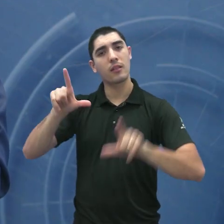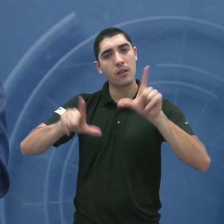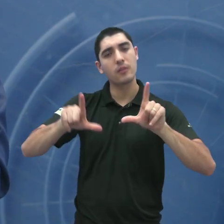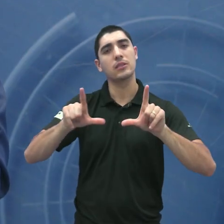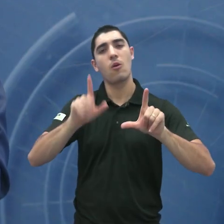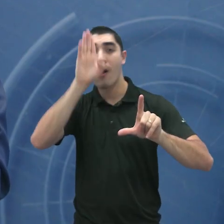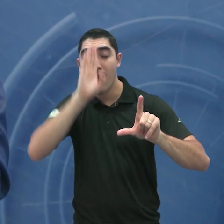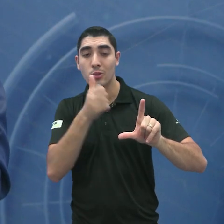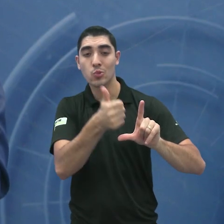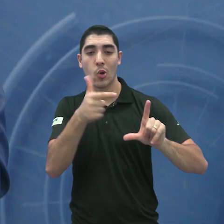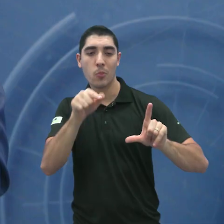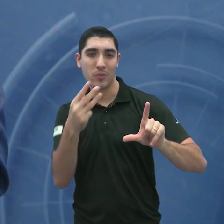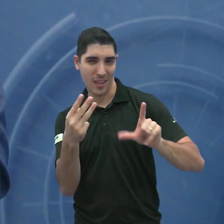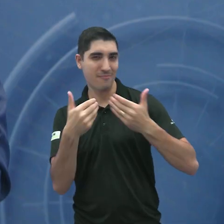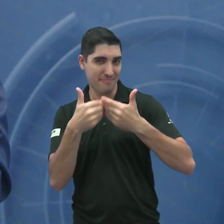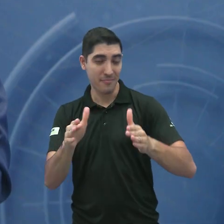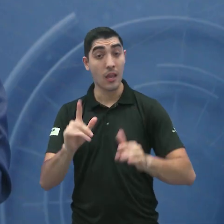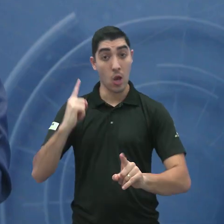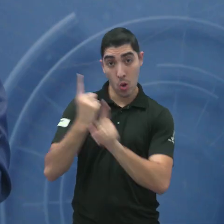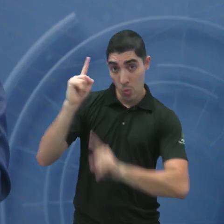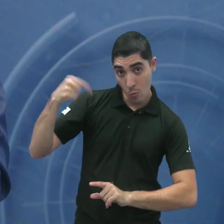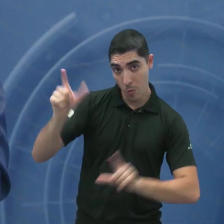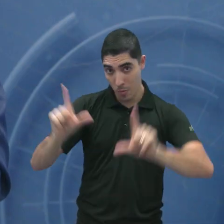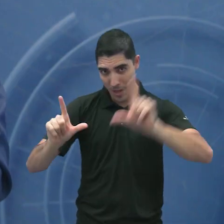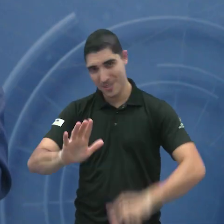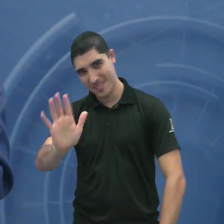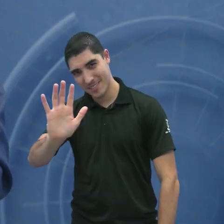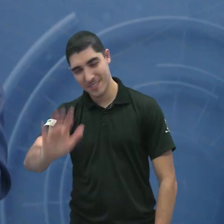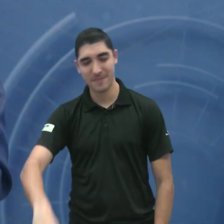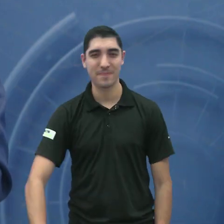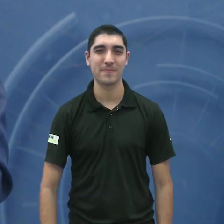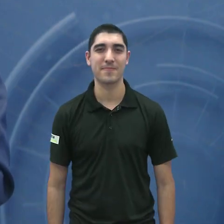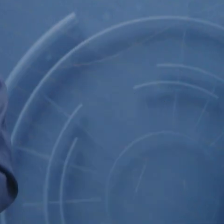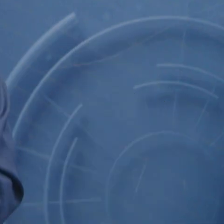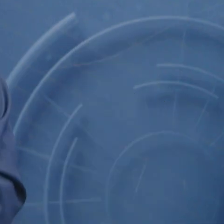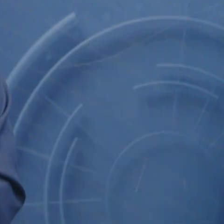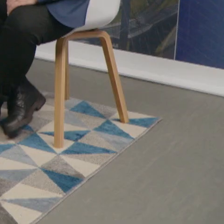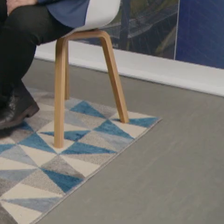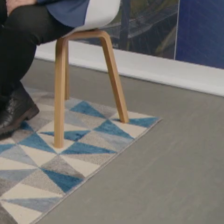aberto 12.3. Até o próximo Diálogos da Cidade, gente. Tchau!